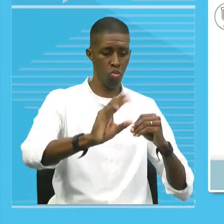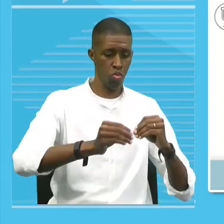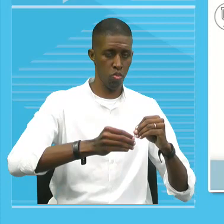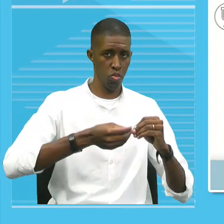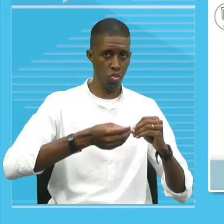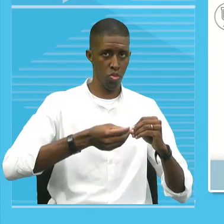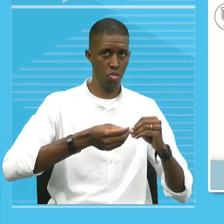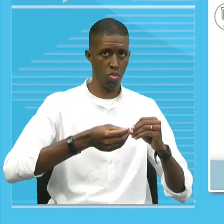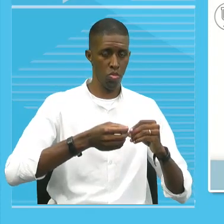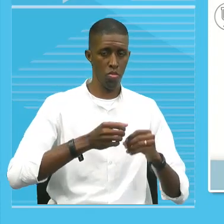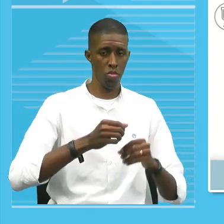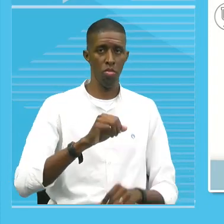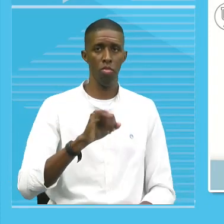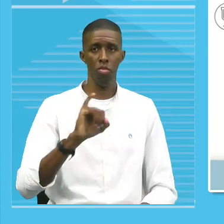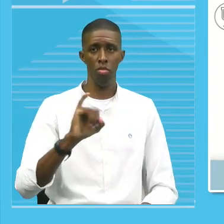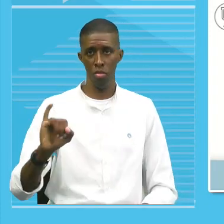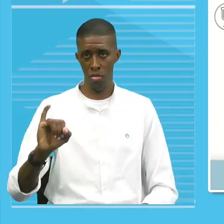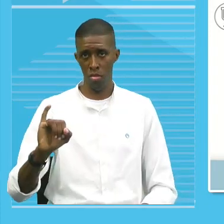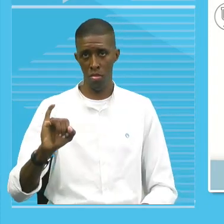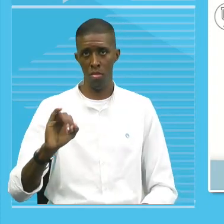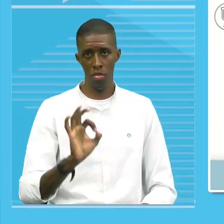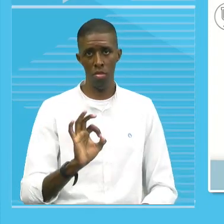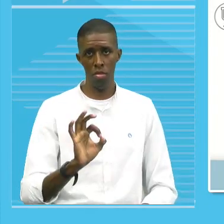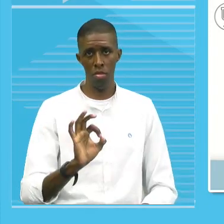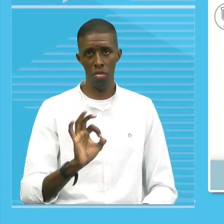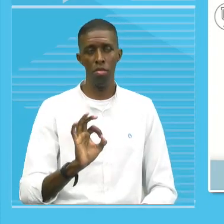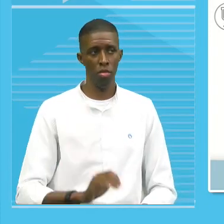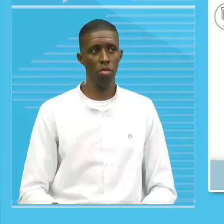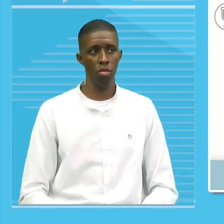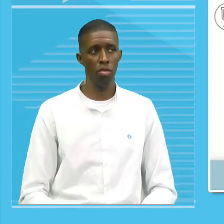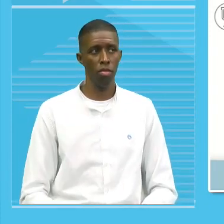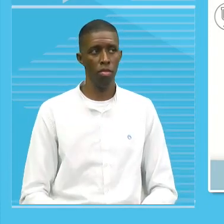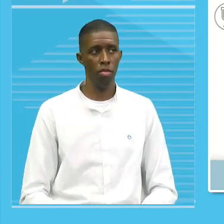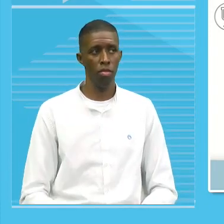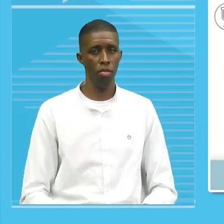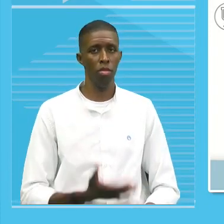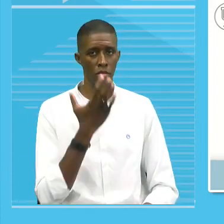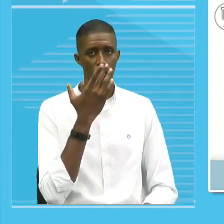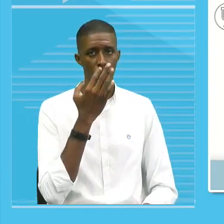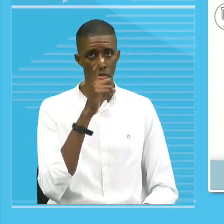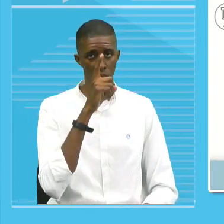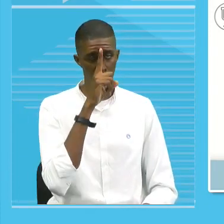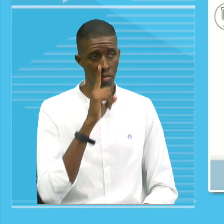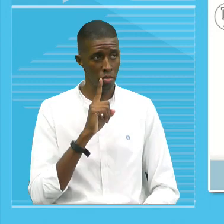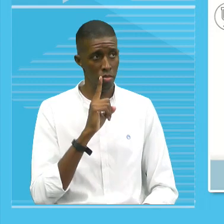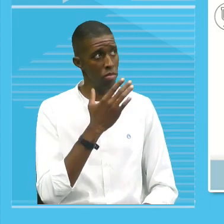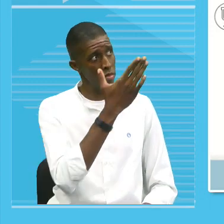a preposição Alô os alunos para os alunos